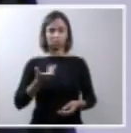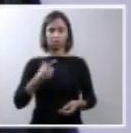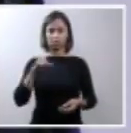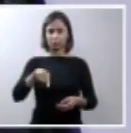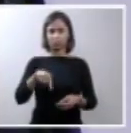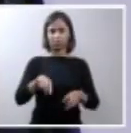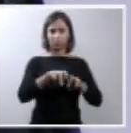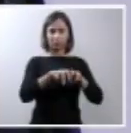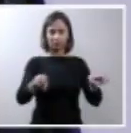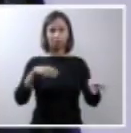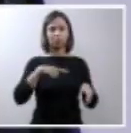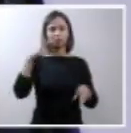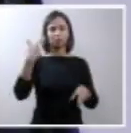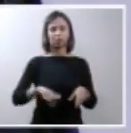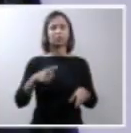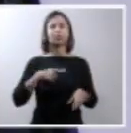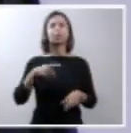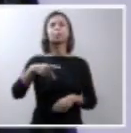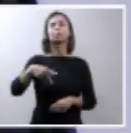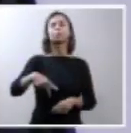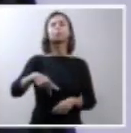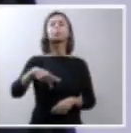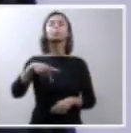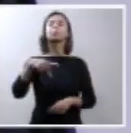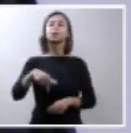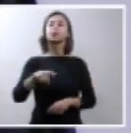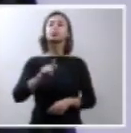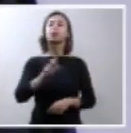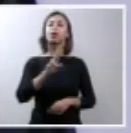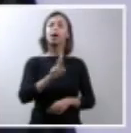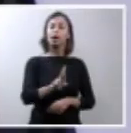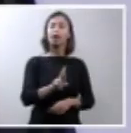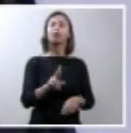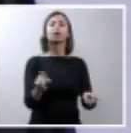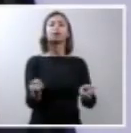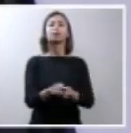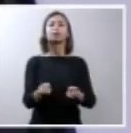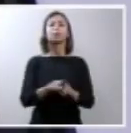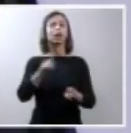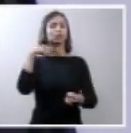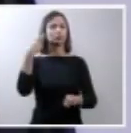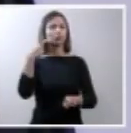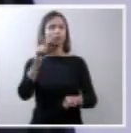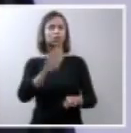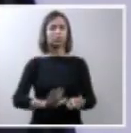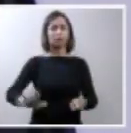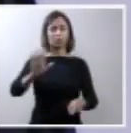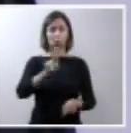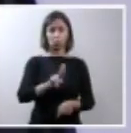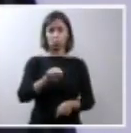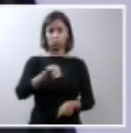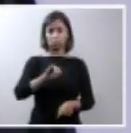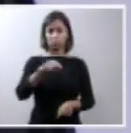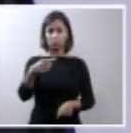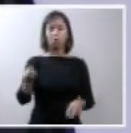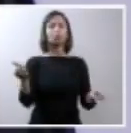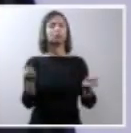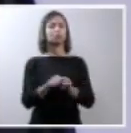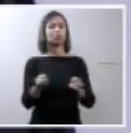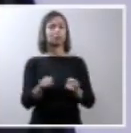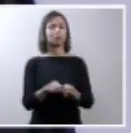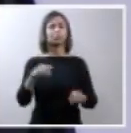remetido ao procurador-geral da República ao Advogado Geral da União ao defensor